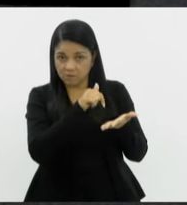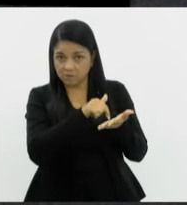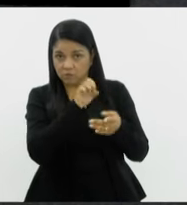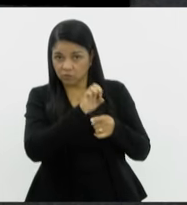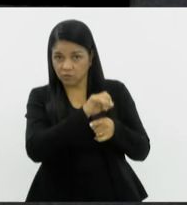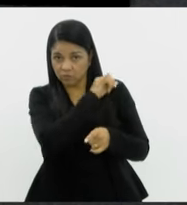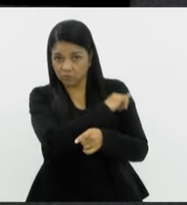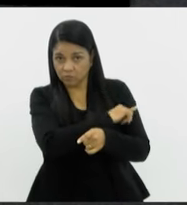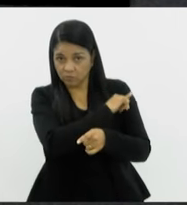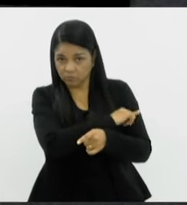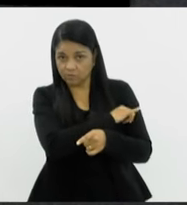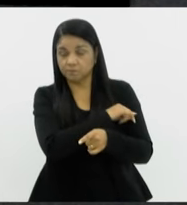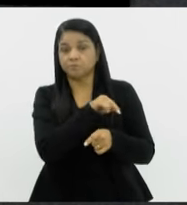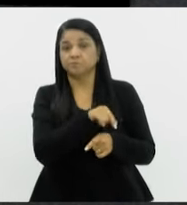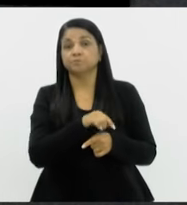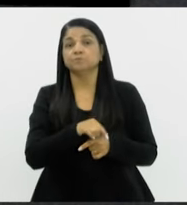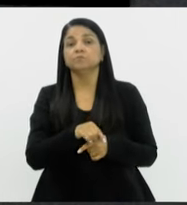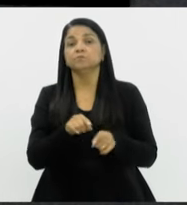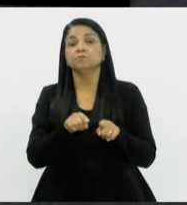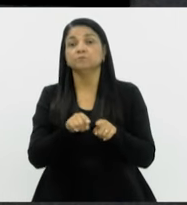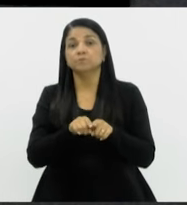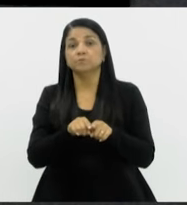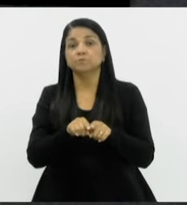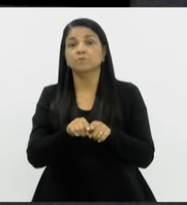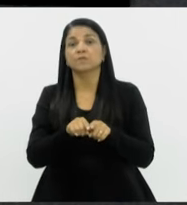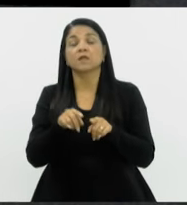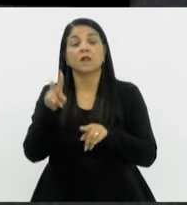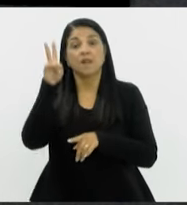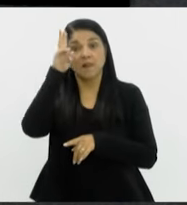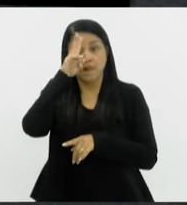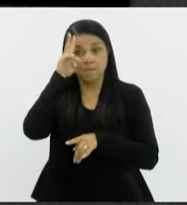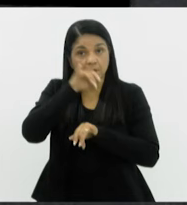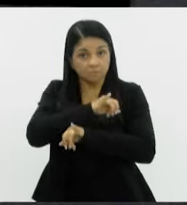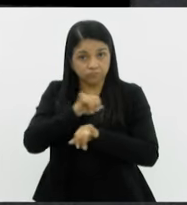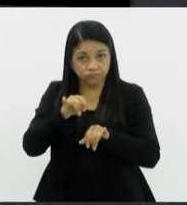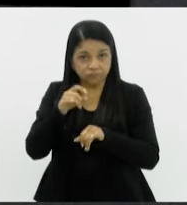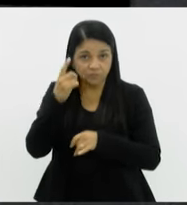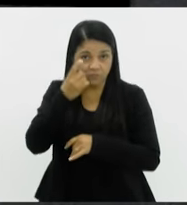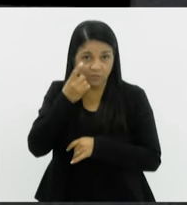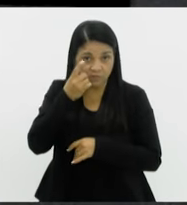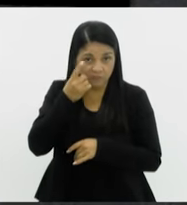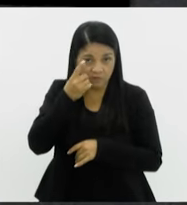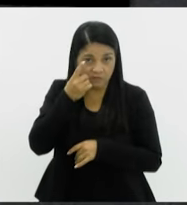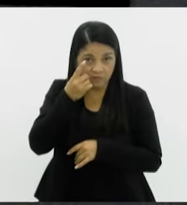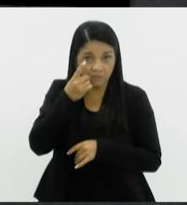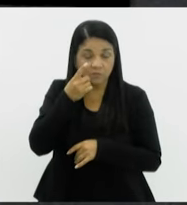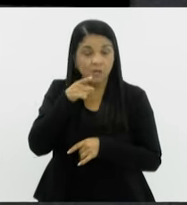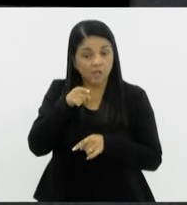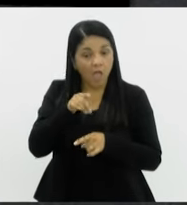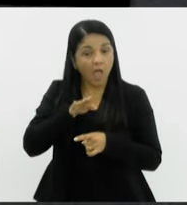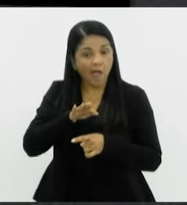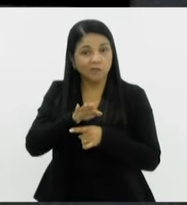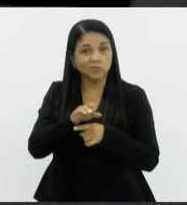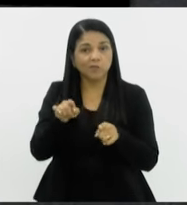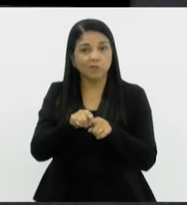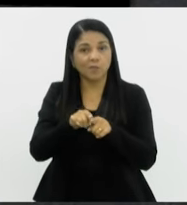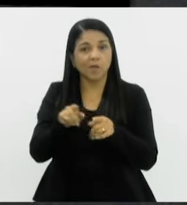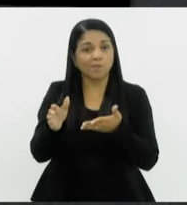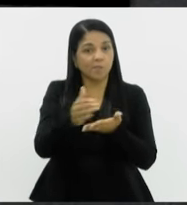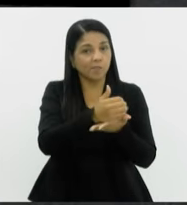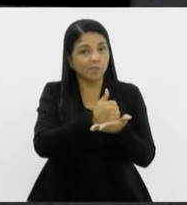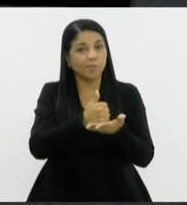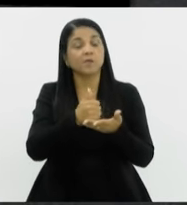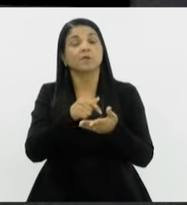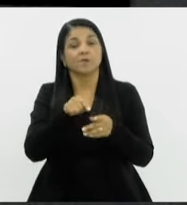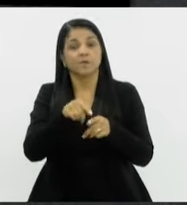ao erário estadual, lembrar aos nobres colegas que também contribui para a arrecadação dos